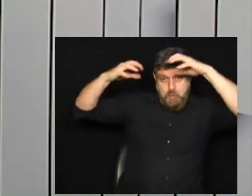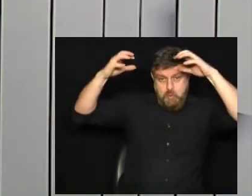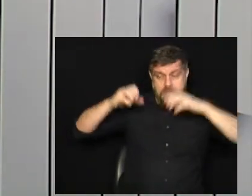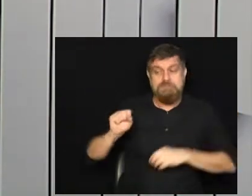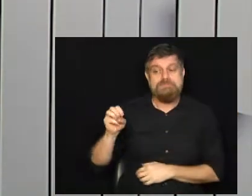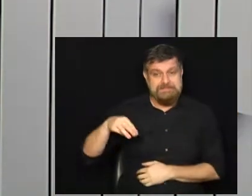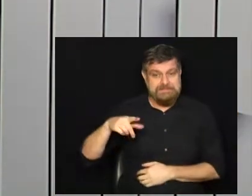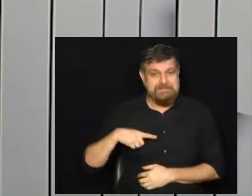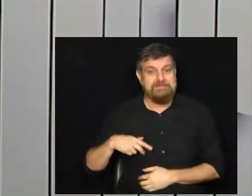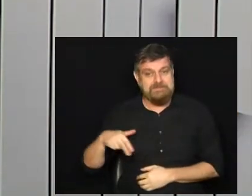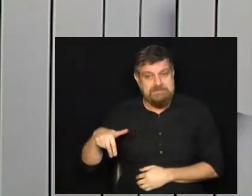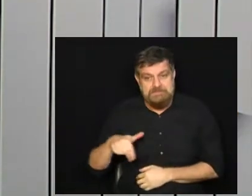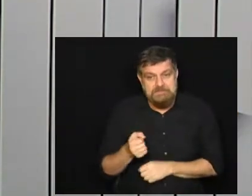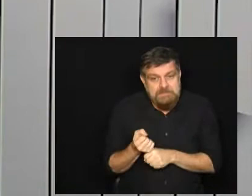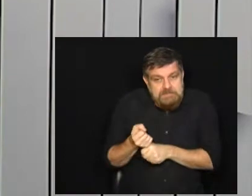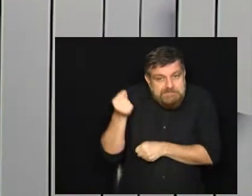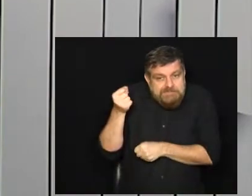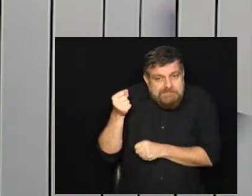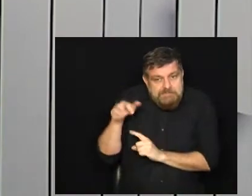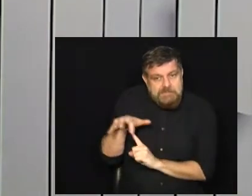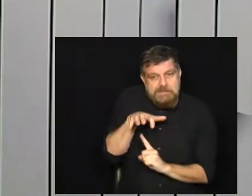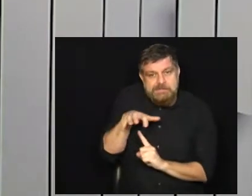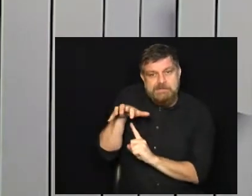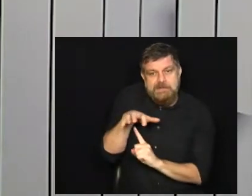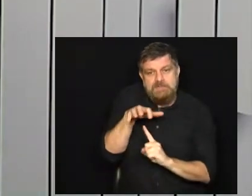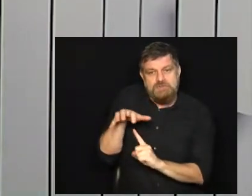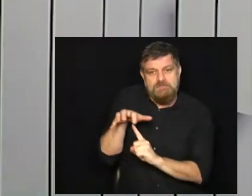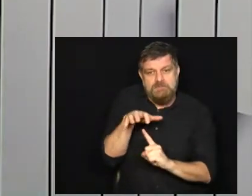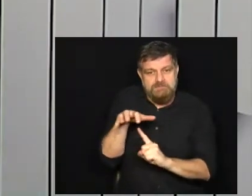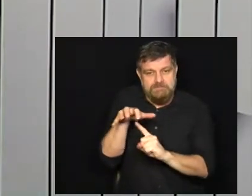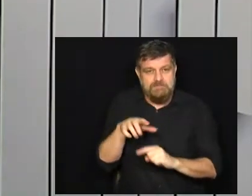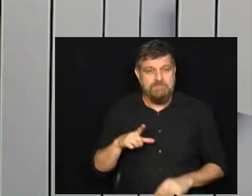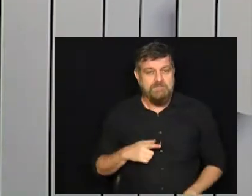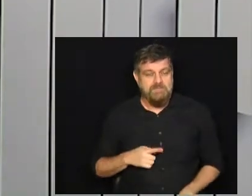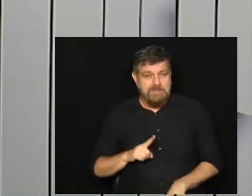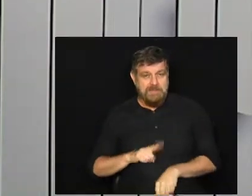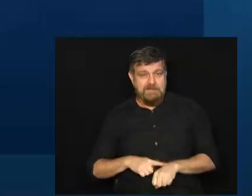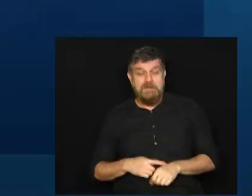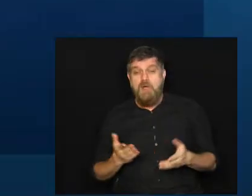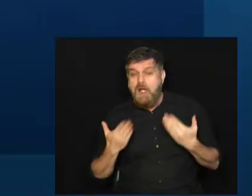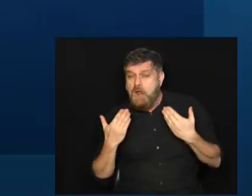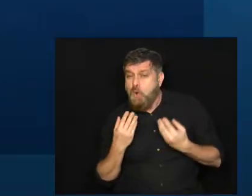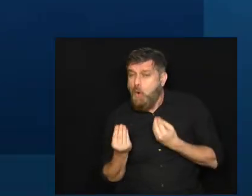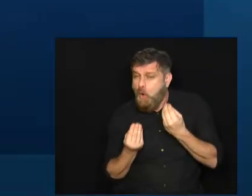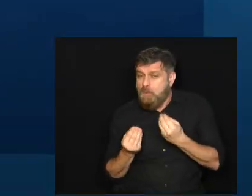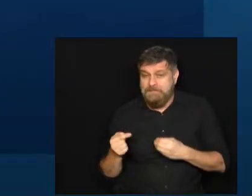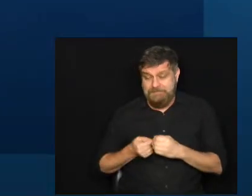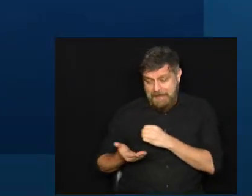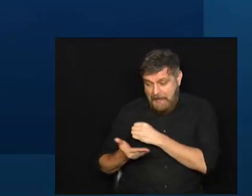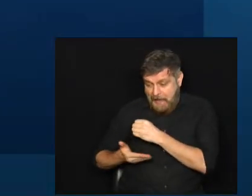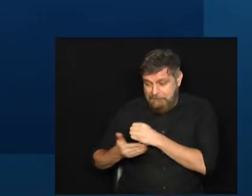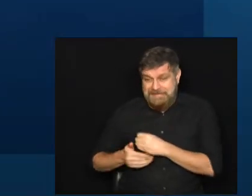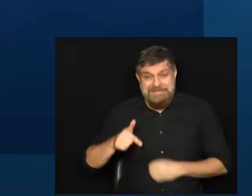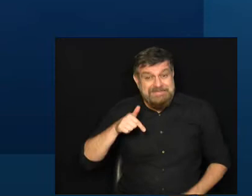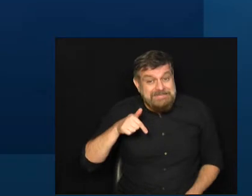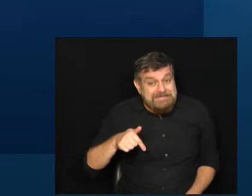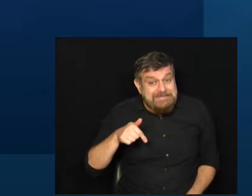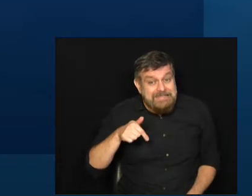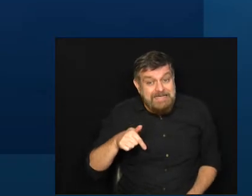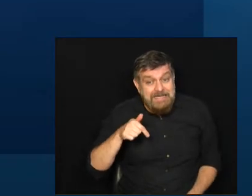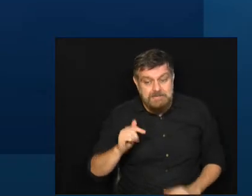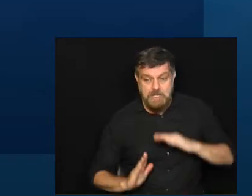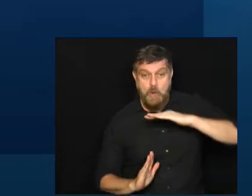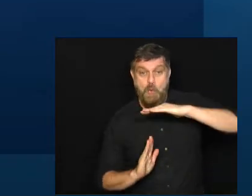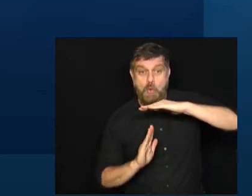Então saia também com o seu guarda-chuva. Sobre as temperaturas, olha só. Mínima de 7 graus e